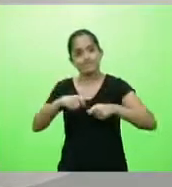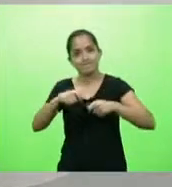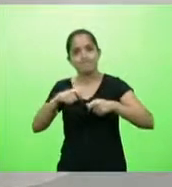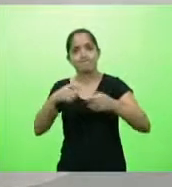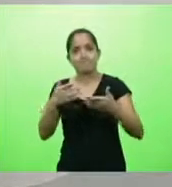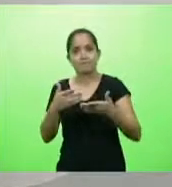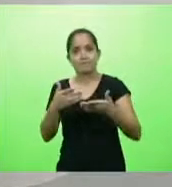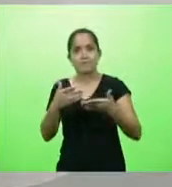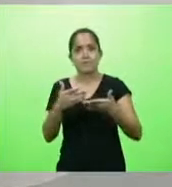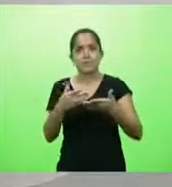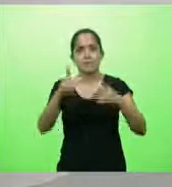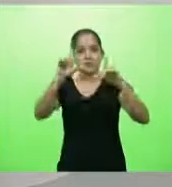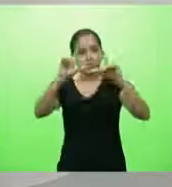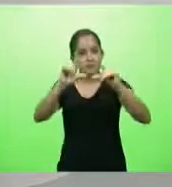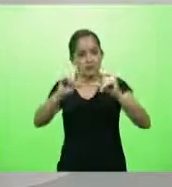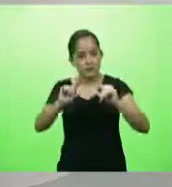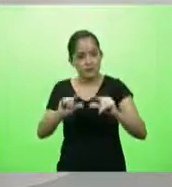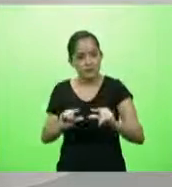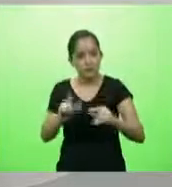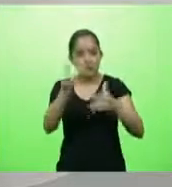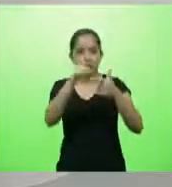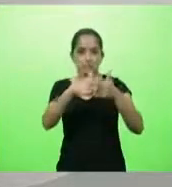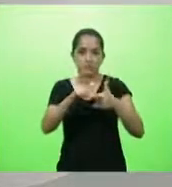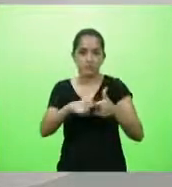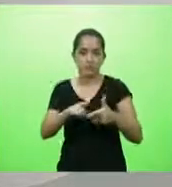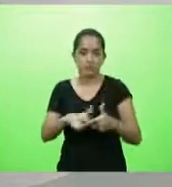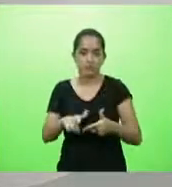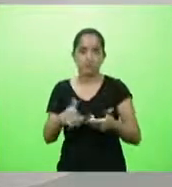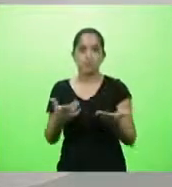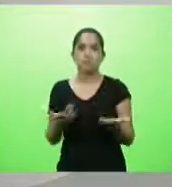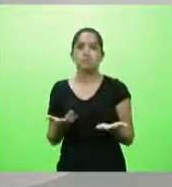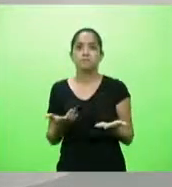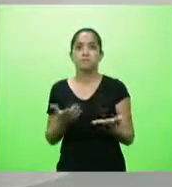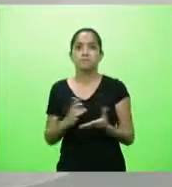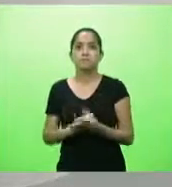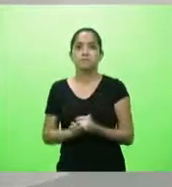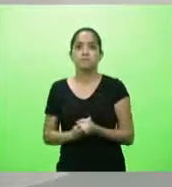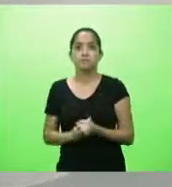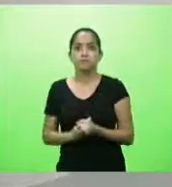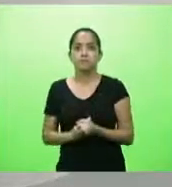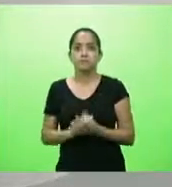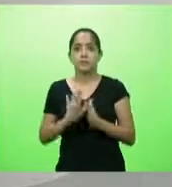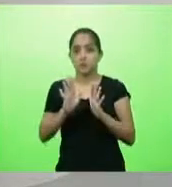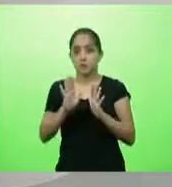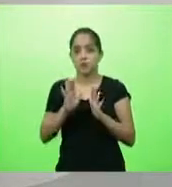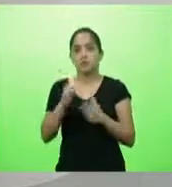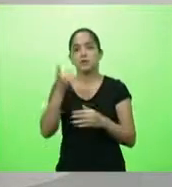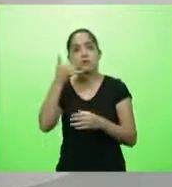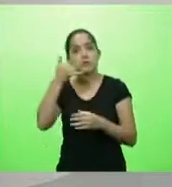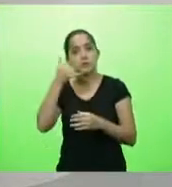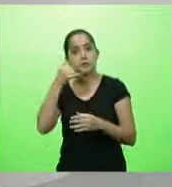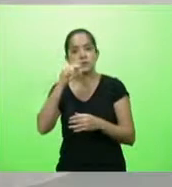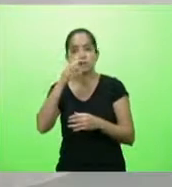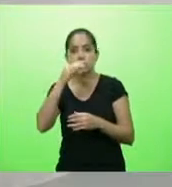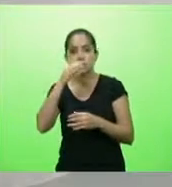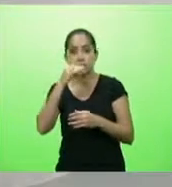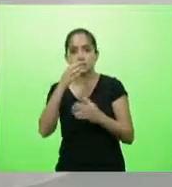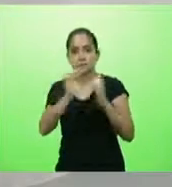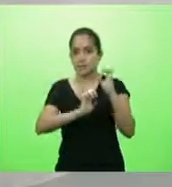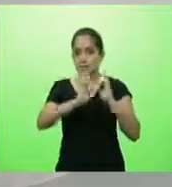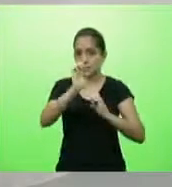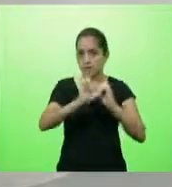dano ambiental tão terrível que a Lagoa sofreu. Eu já entrei em contato com a Casan e quero agradecer a